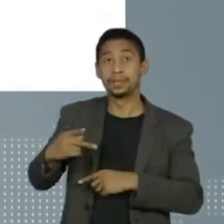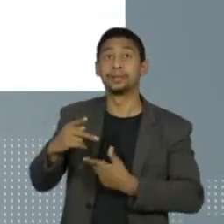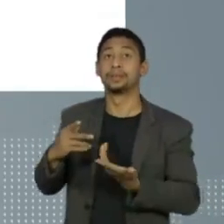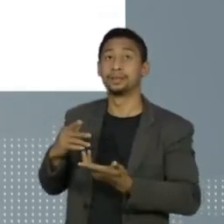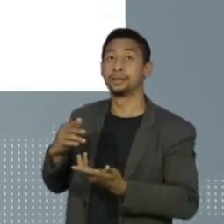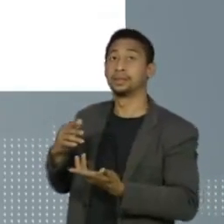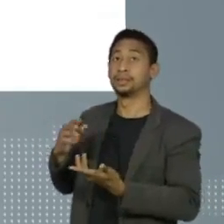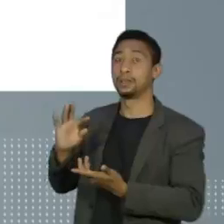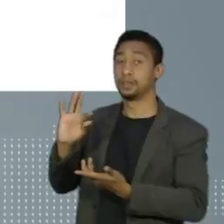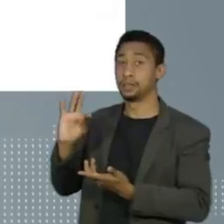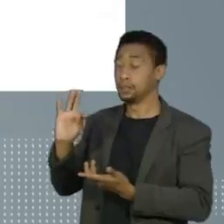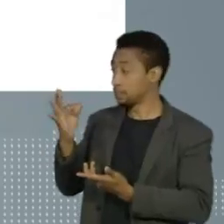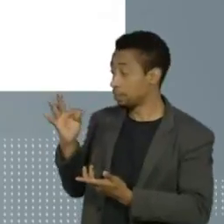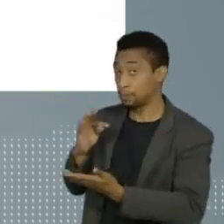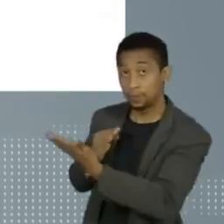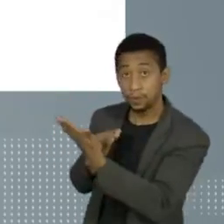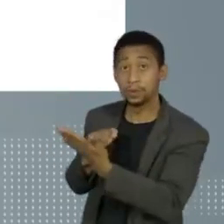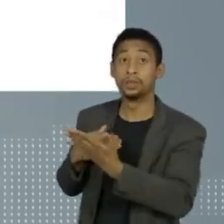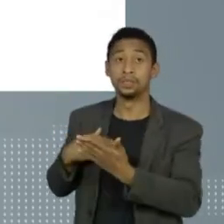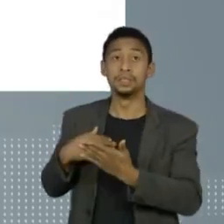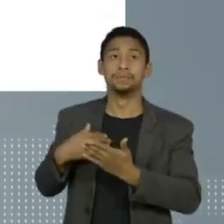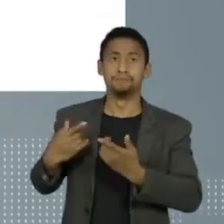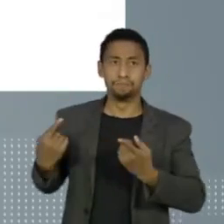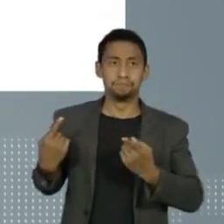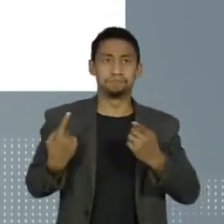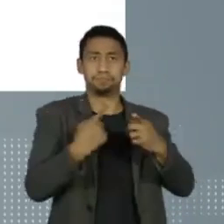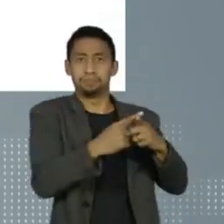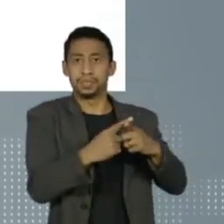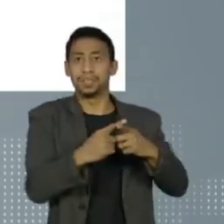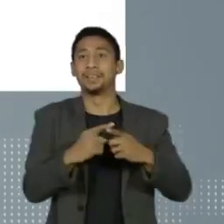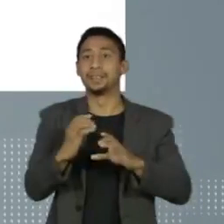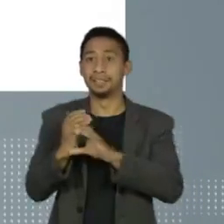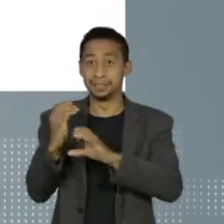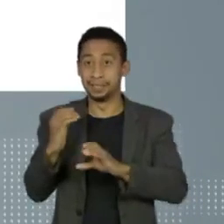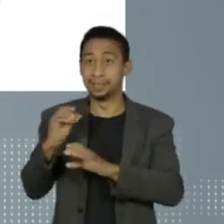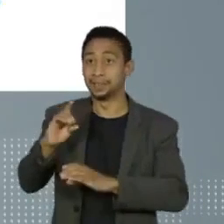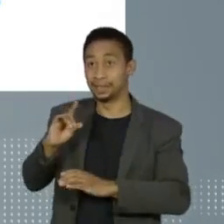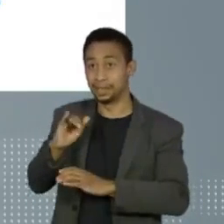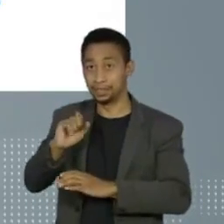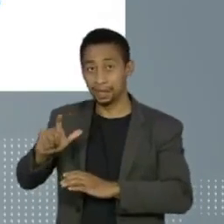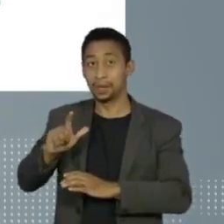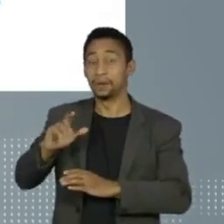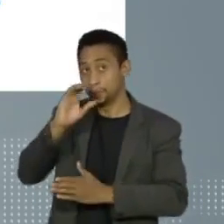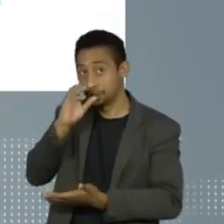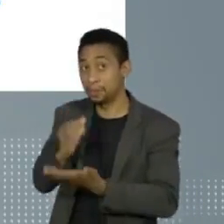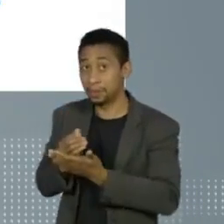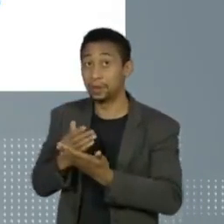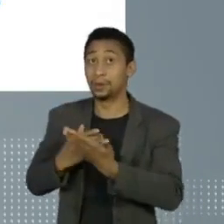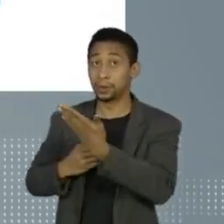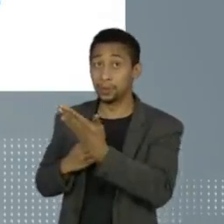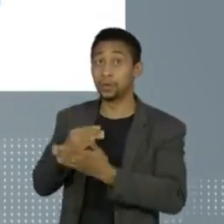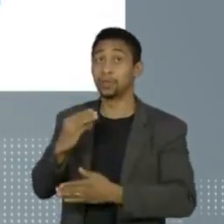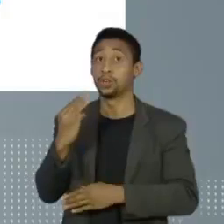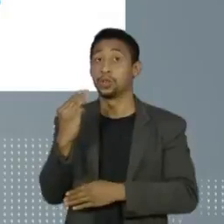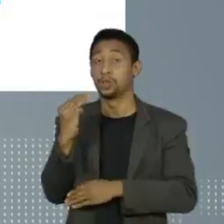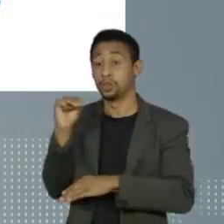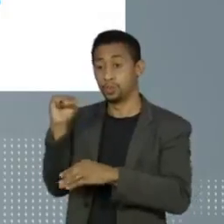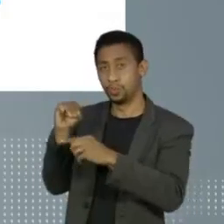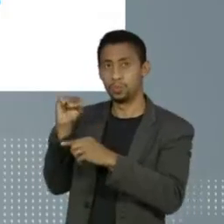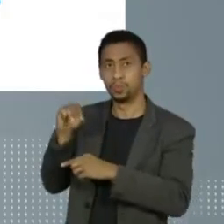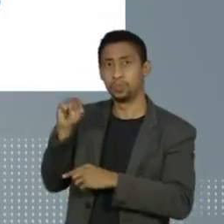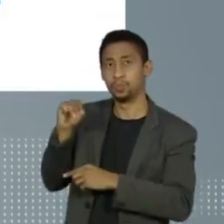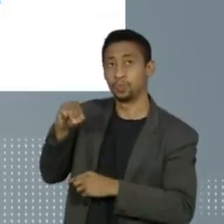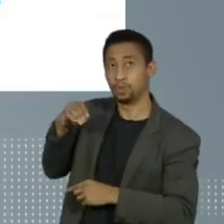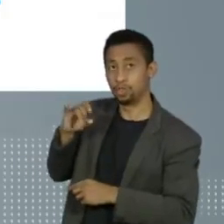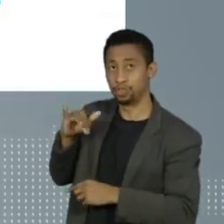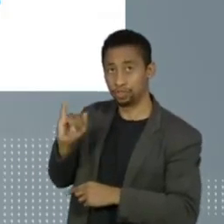Aprigio da Silva do podemos derrotou o candidato Engenheiro Daniel do PSDB em Mogi das Cruzes outra Vitória do podemos com